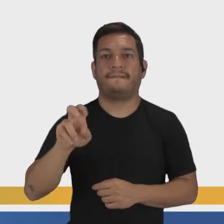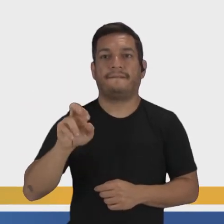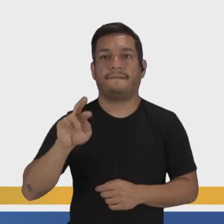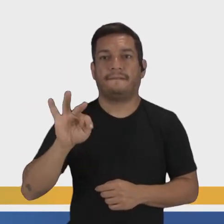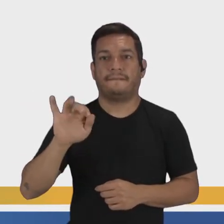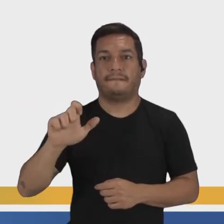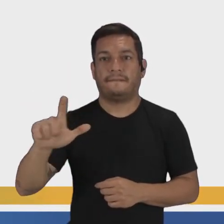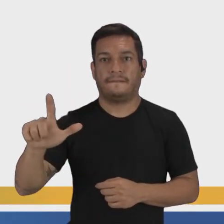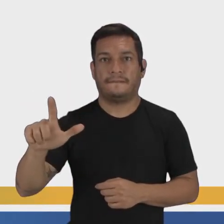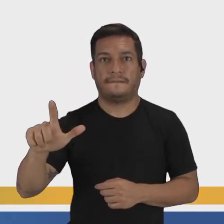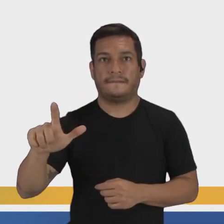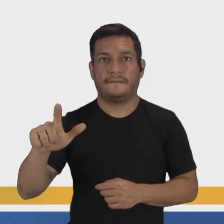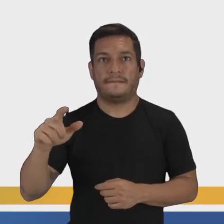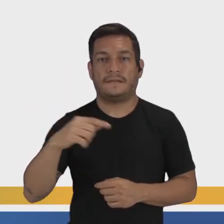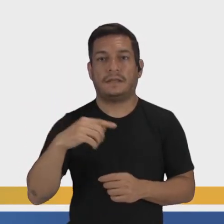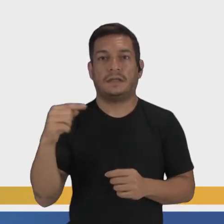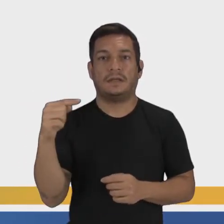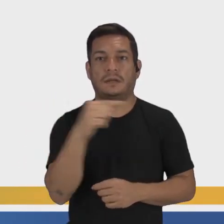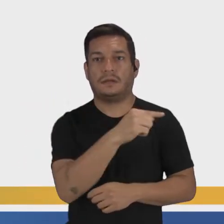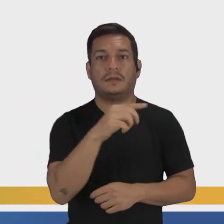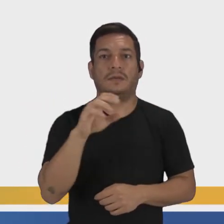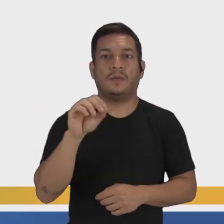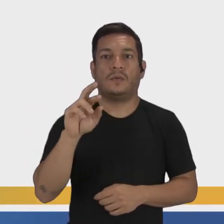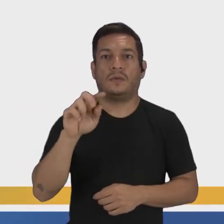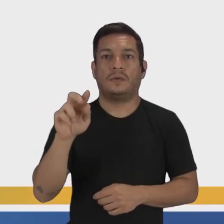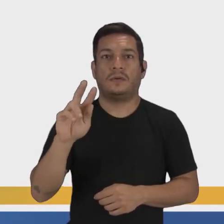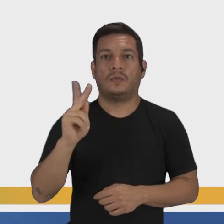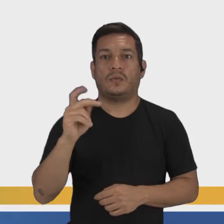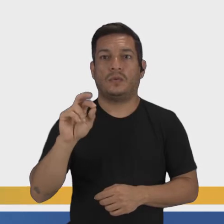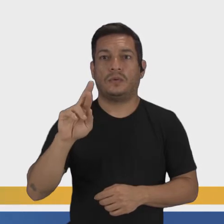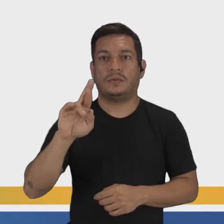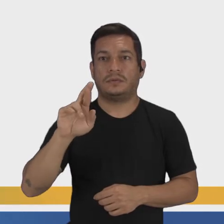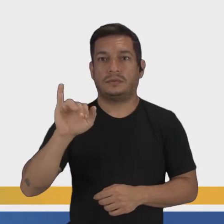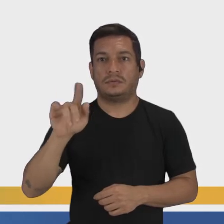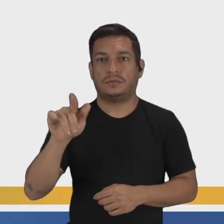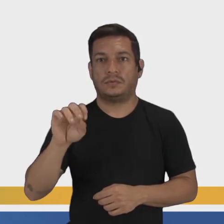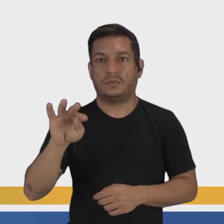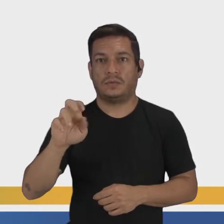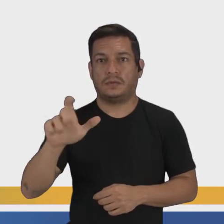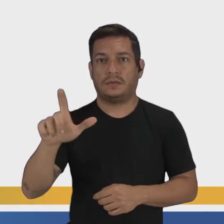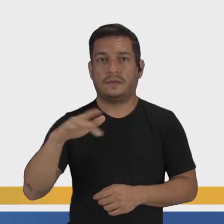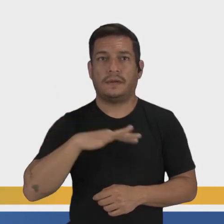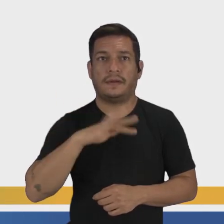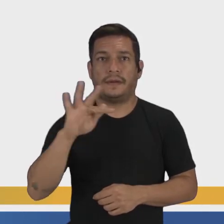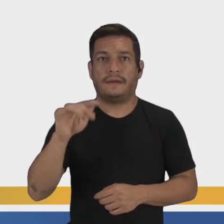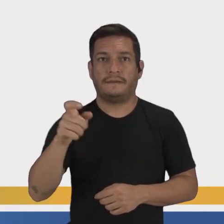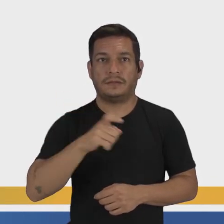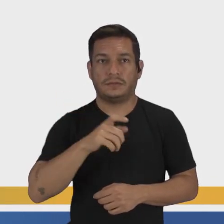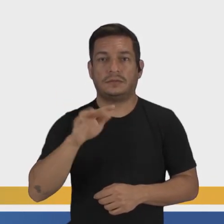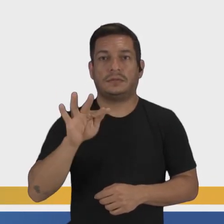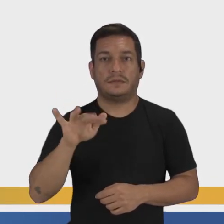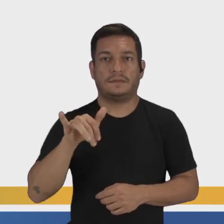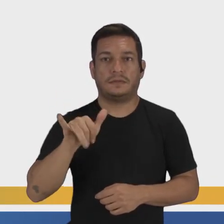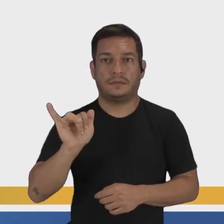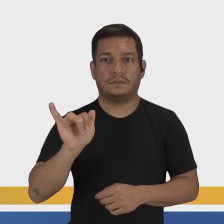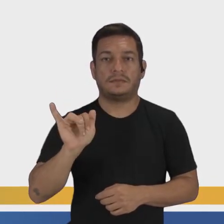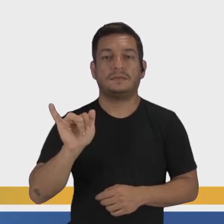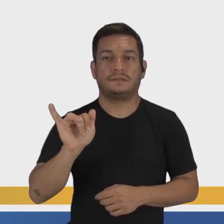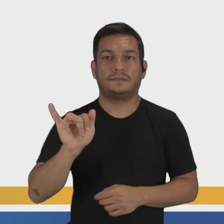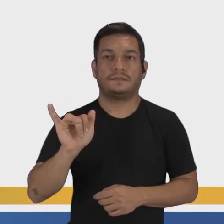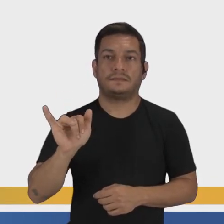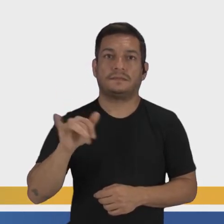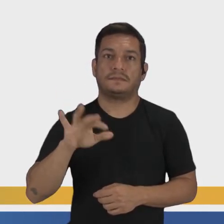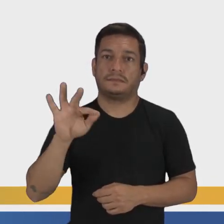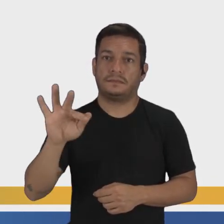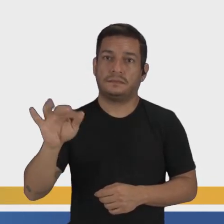sua componente horizontal. Então, nós temos que buscar a nossa Fx e a nossa Fy. A